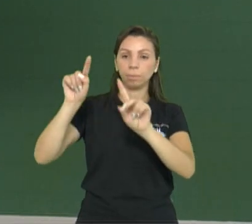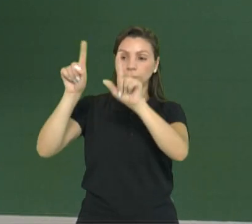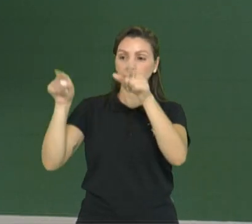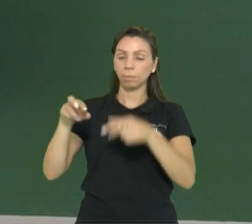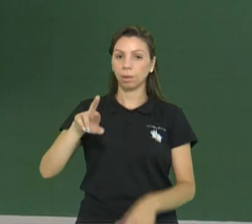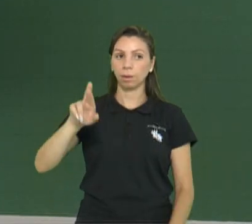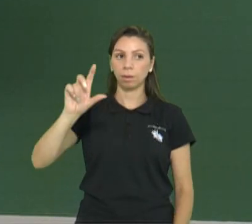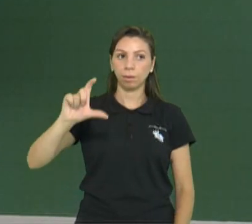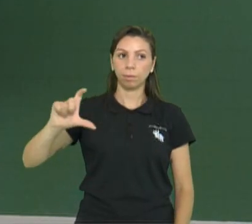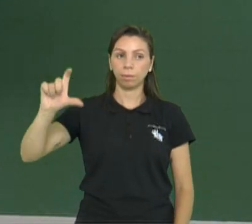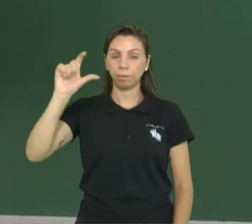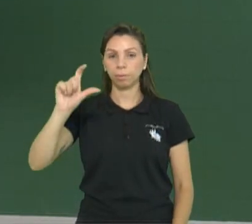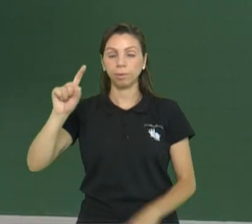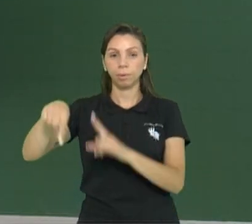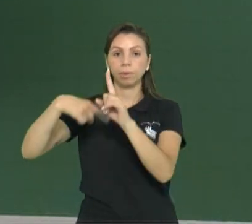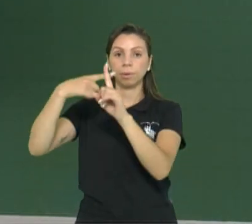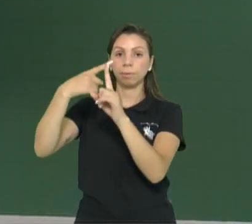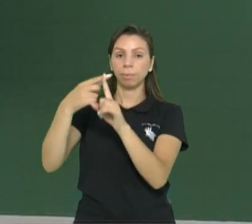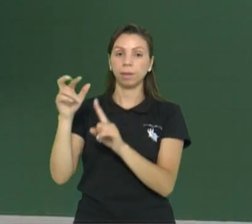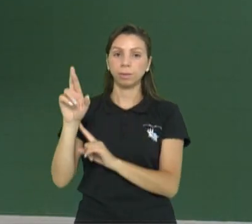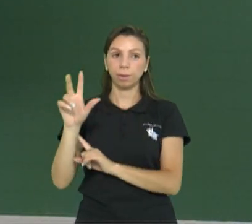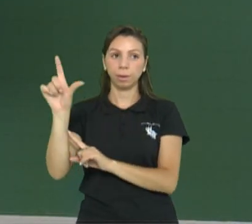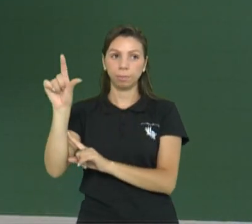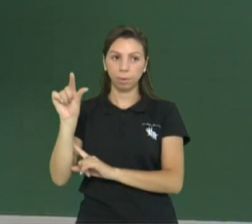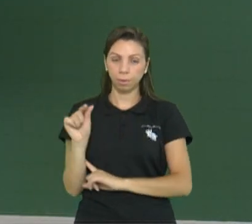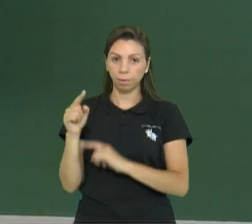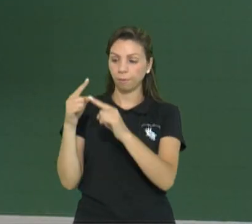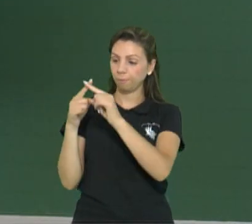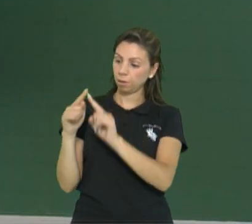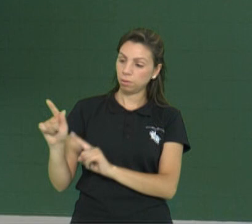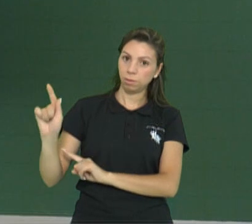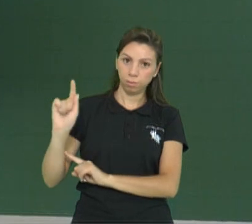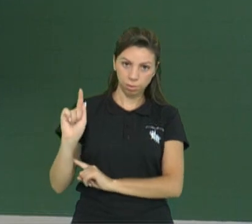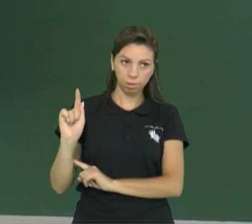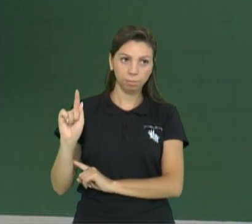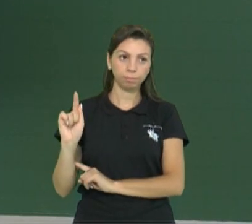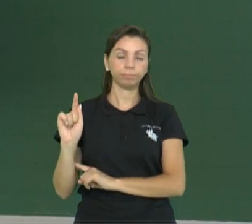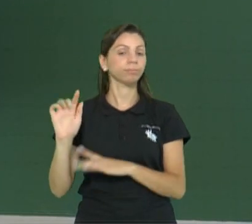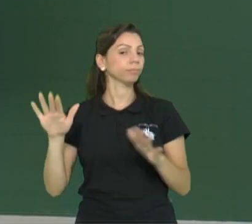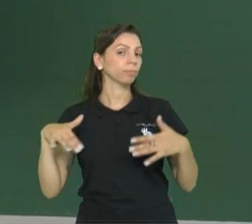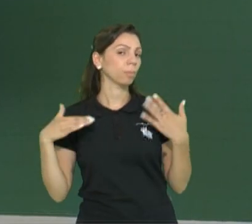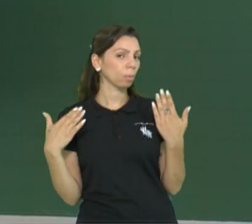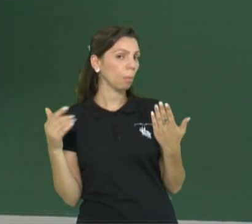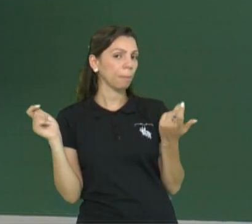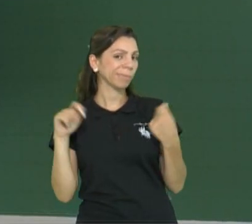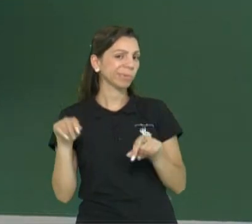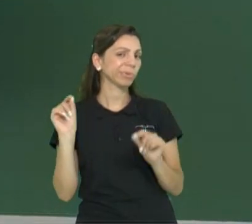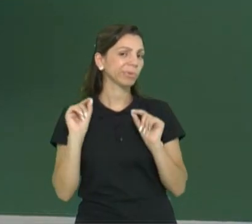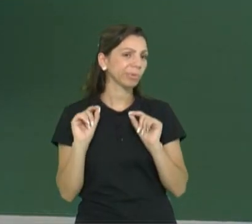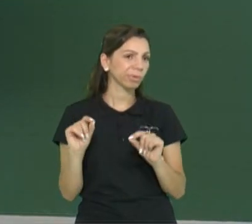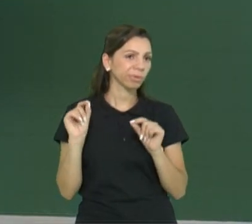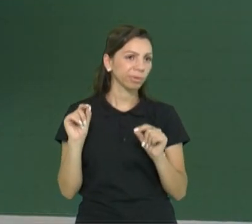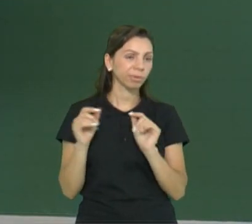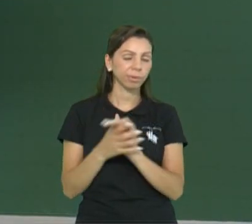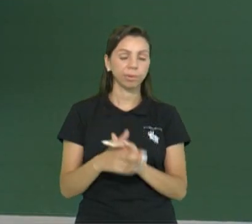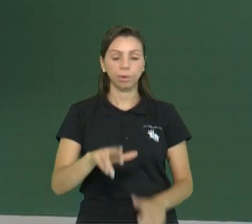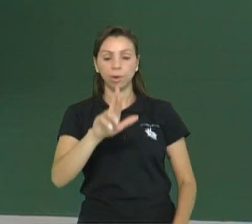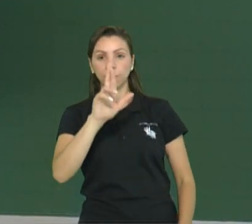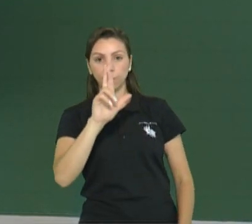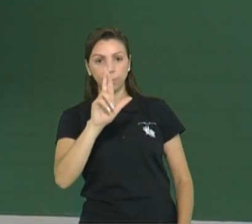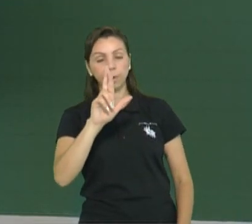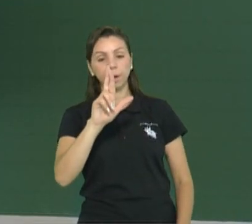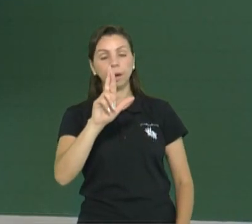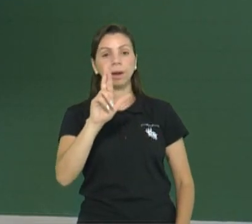maior mais o raio menor, vezes a geratriz. Tranquilo? Então, o que a gente precisa? O raio maior nós já temos